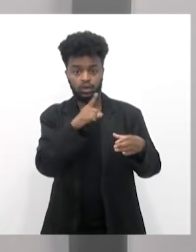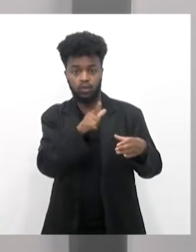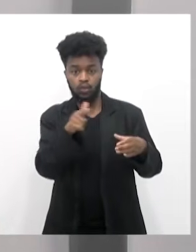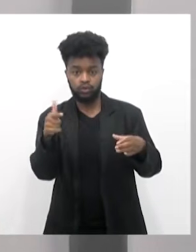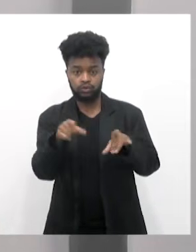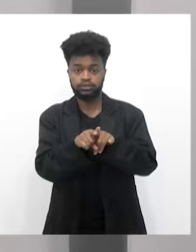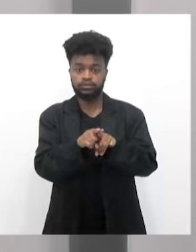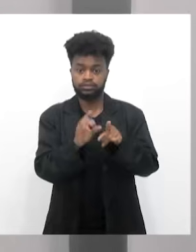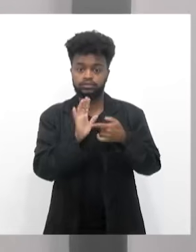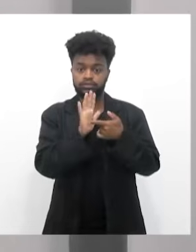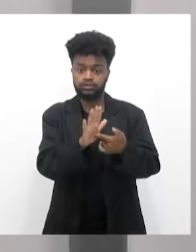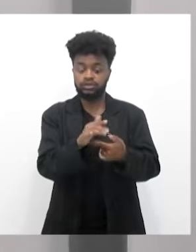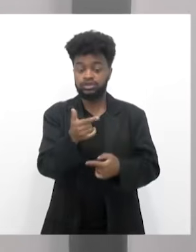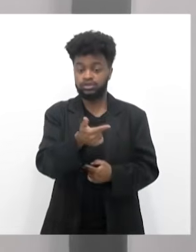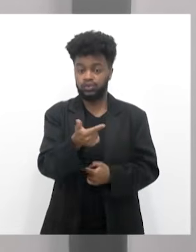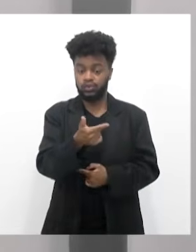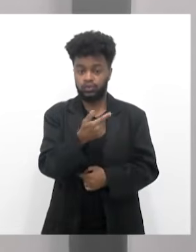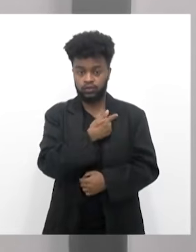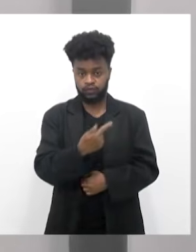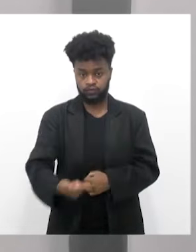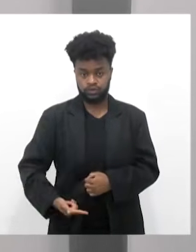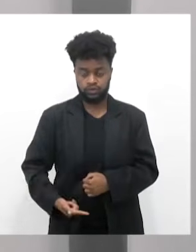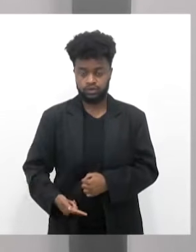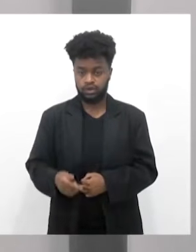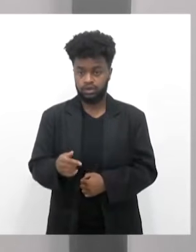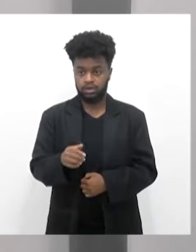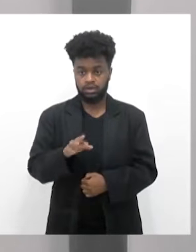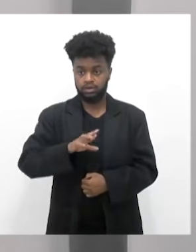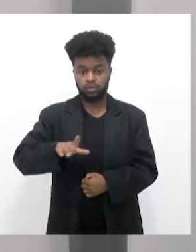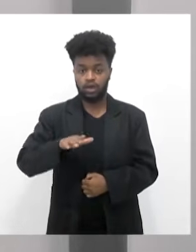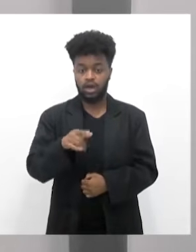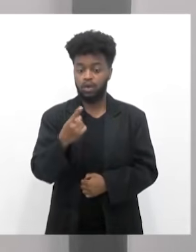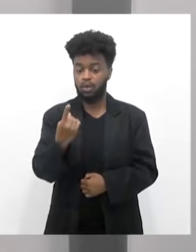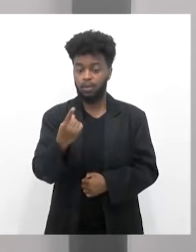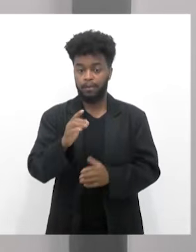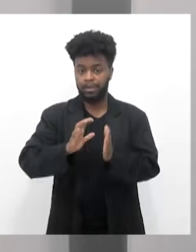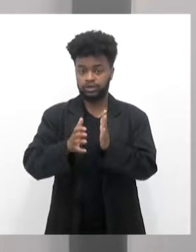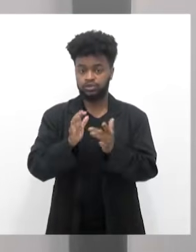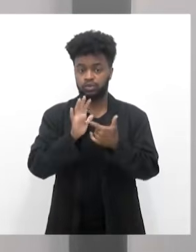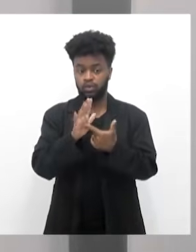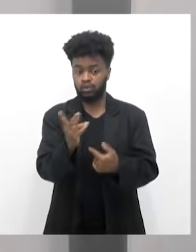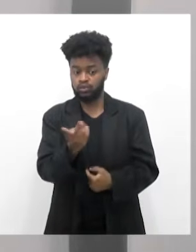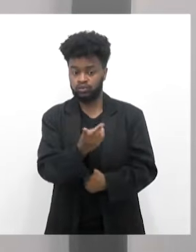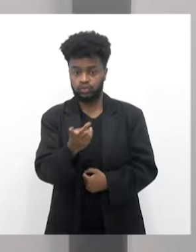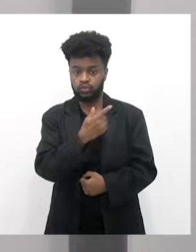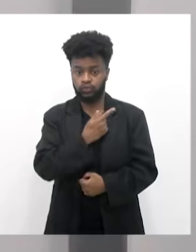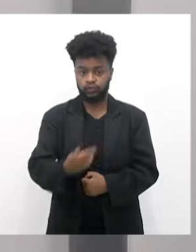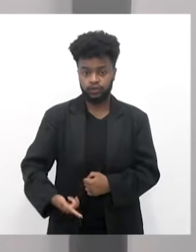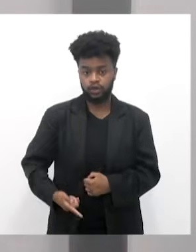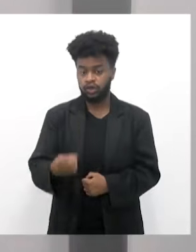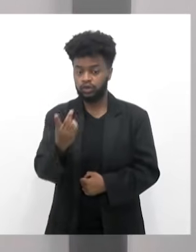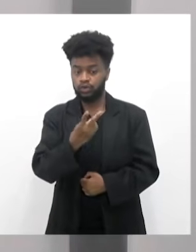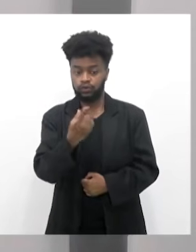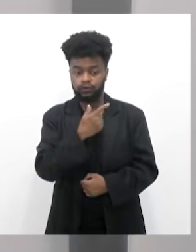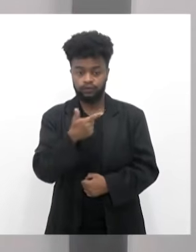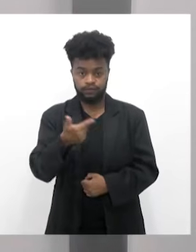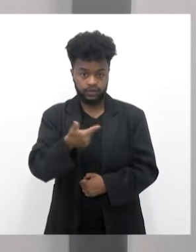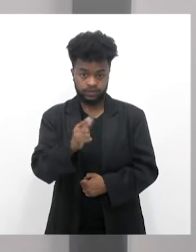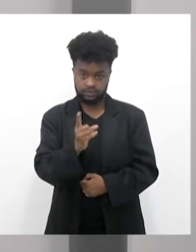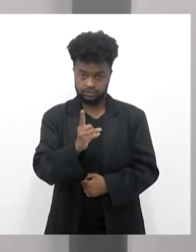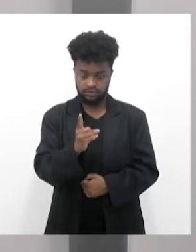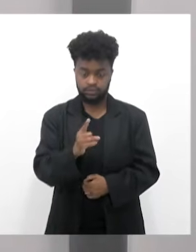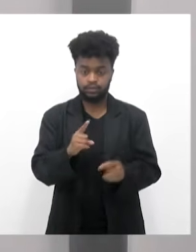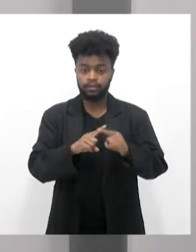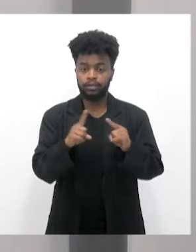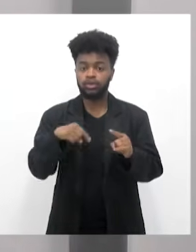apresente para vice-governador. Não há hipótese de um partido apresentar 2 nomes para governador, 2 nomes para vice. O que